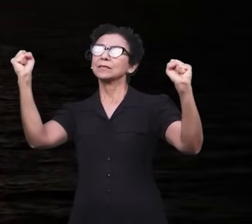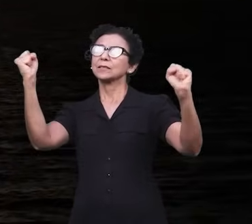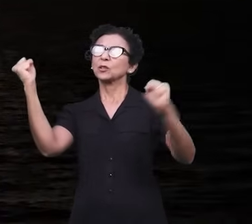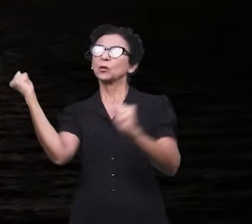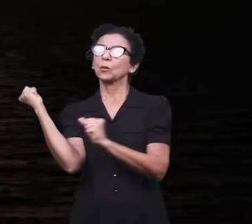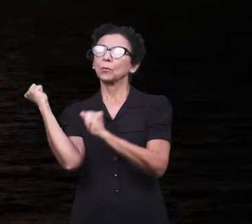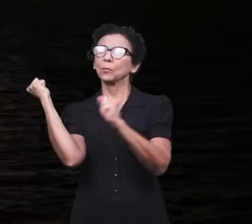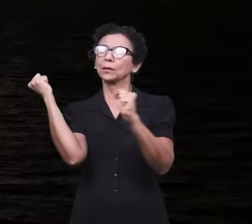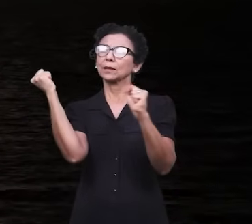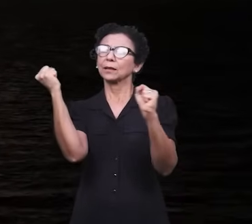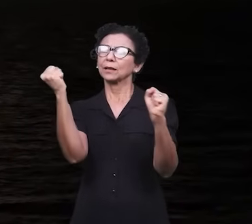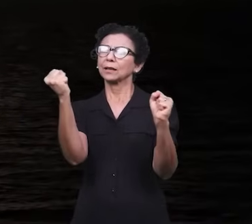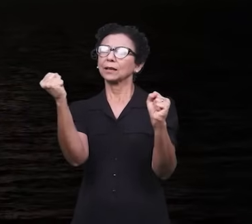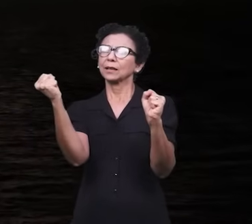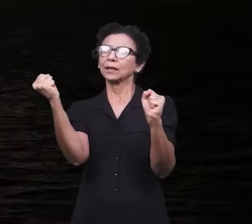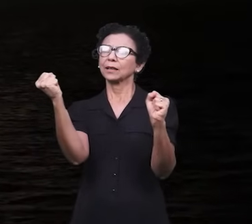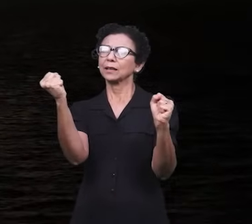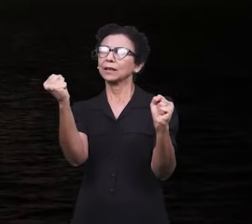abrem e com